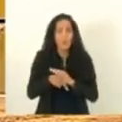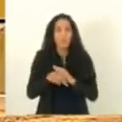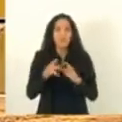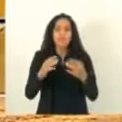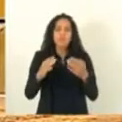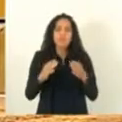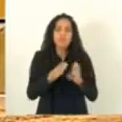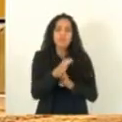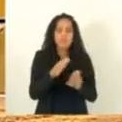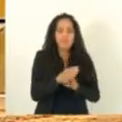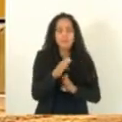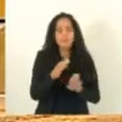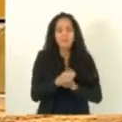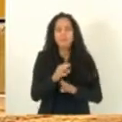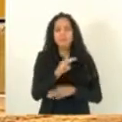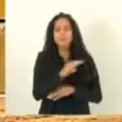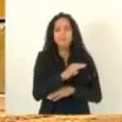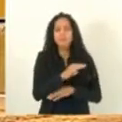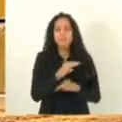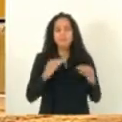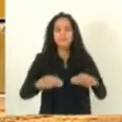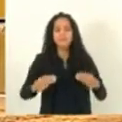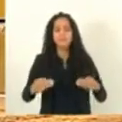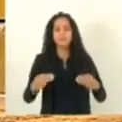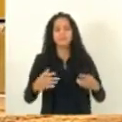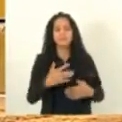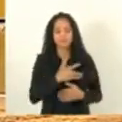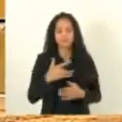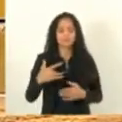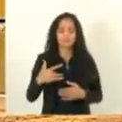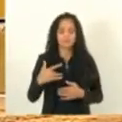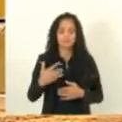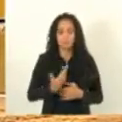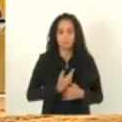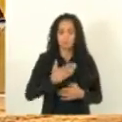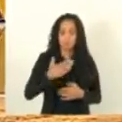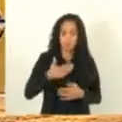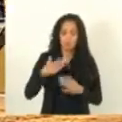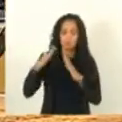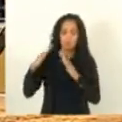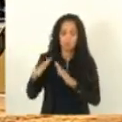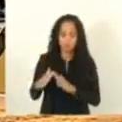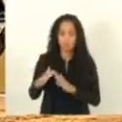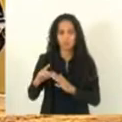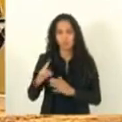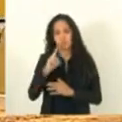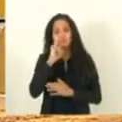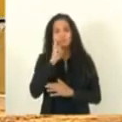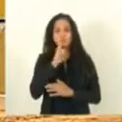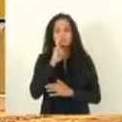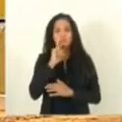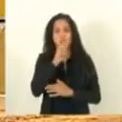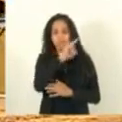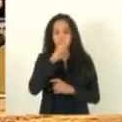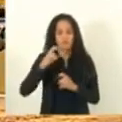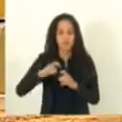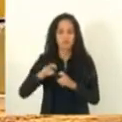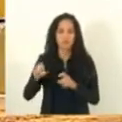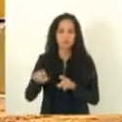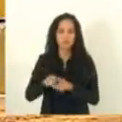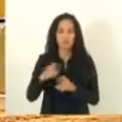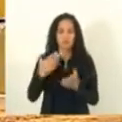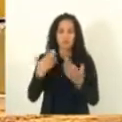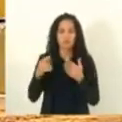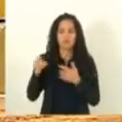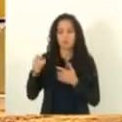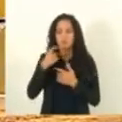orientação, não sei, do Ministério da Saúde. Então, tem um amigo que está morando no estado da Flórida e que é médico, por sinal, conversando com